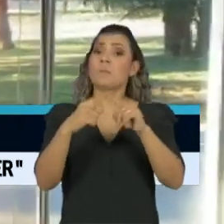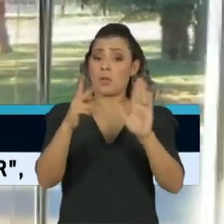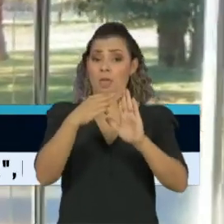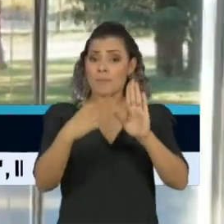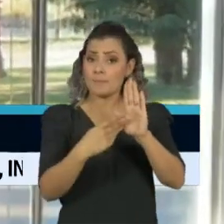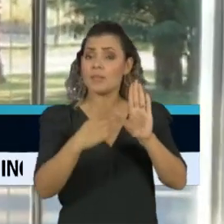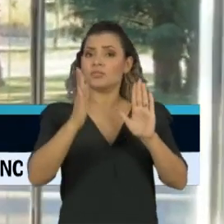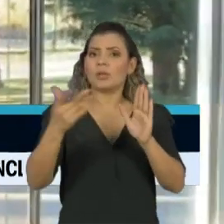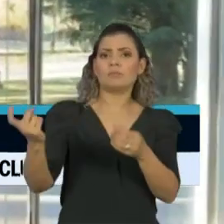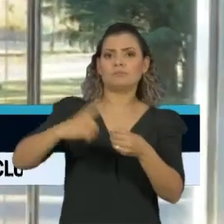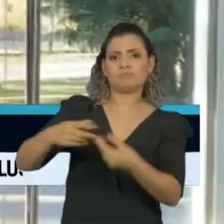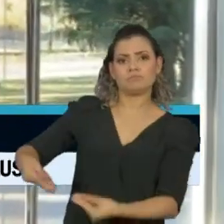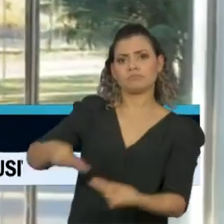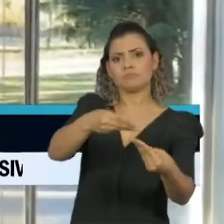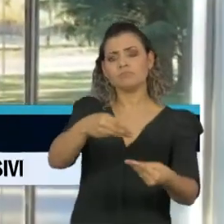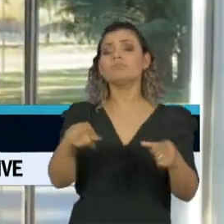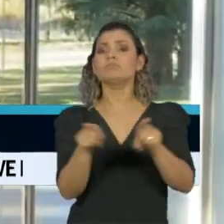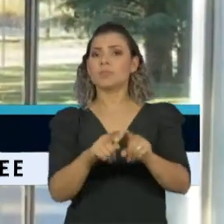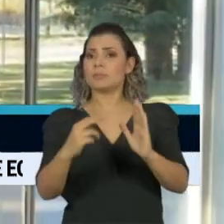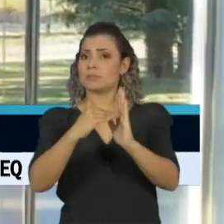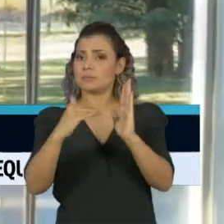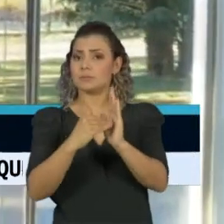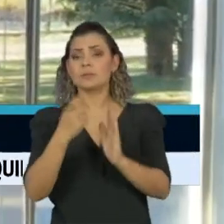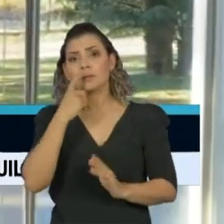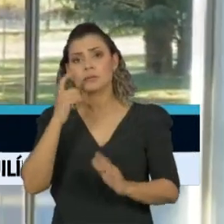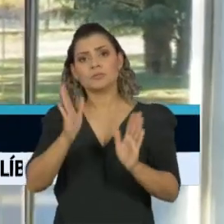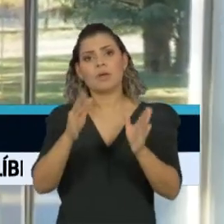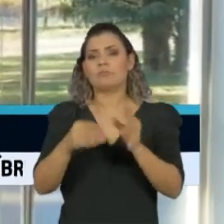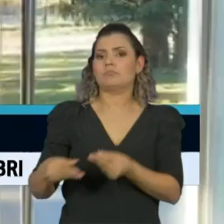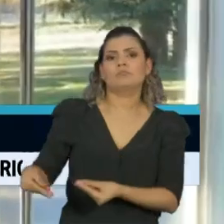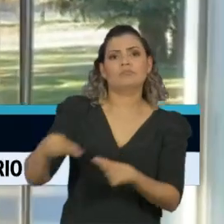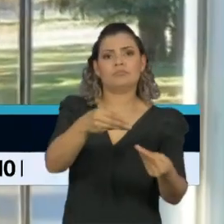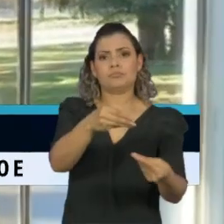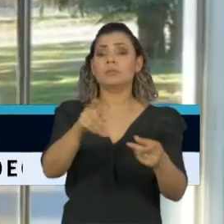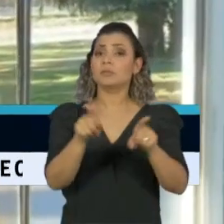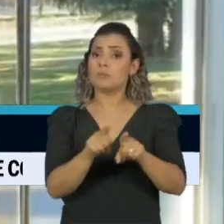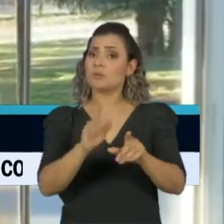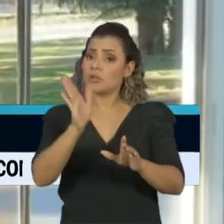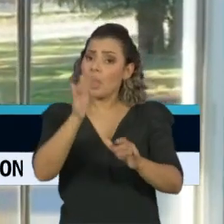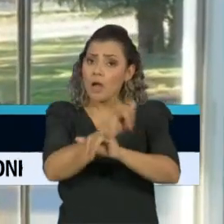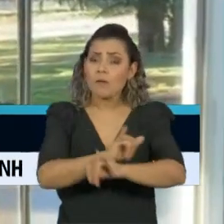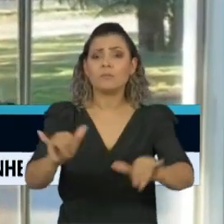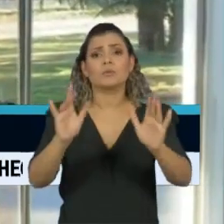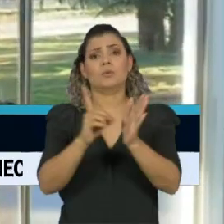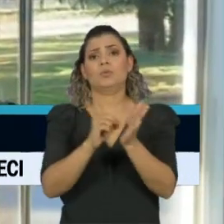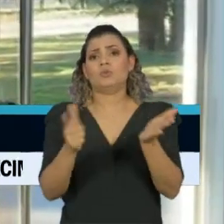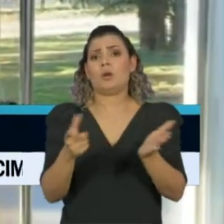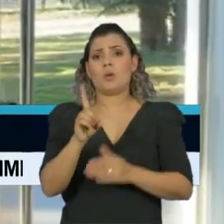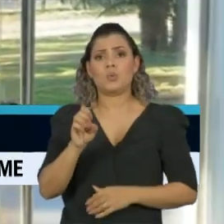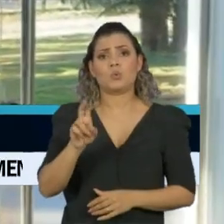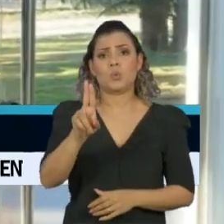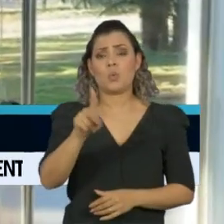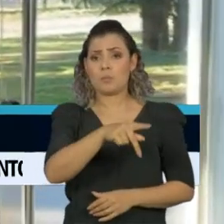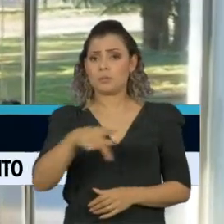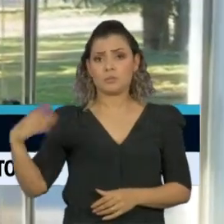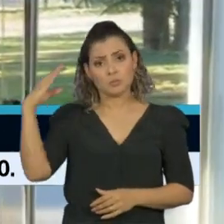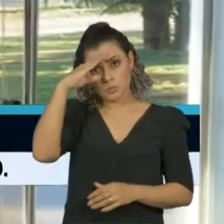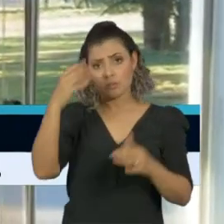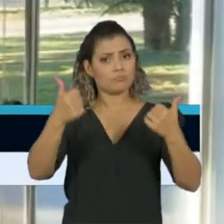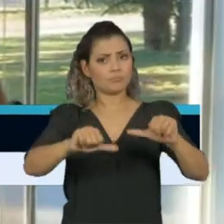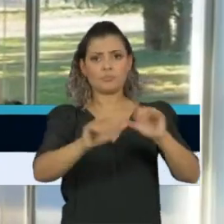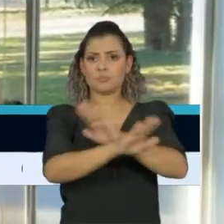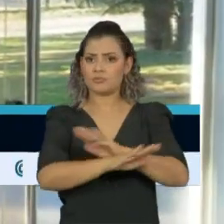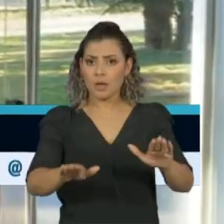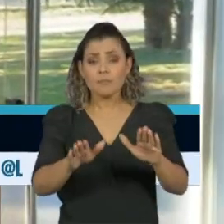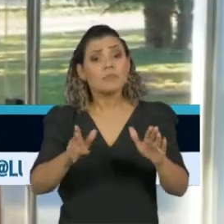medida provisória pela presidência do senado também pela revogação já publicada no diário oficial pelo presidente da república